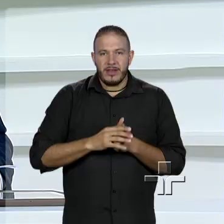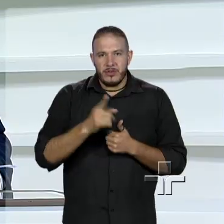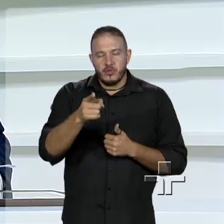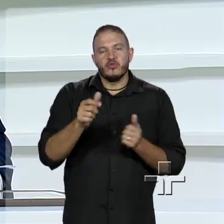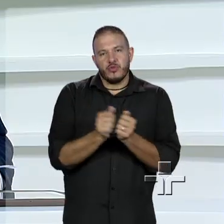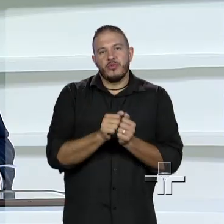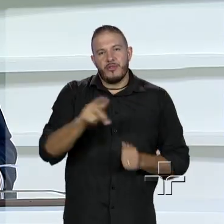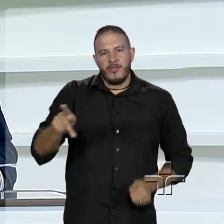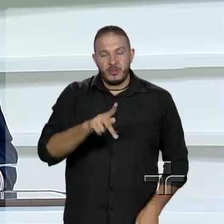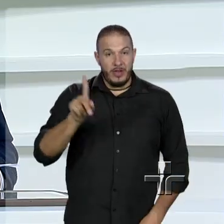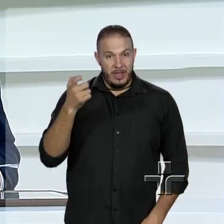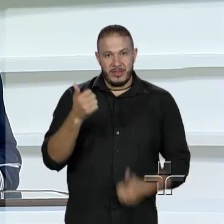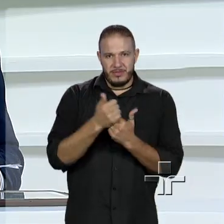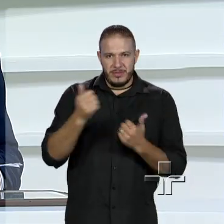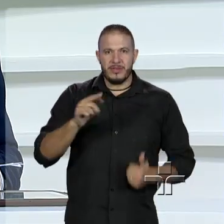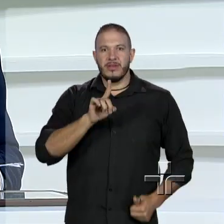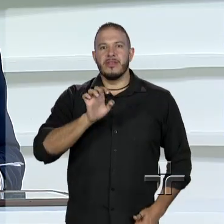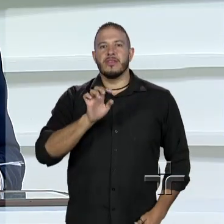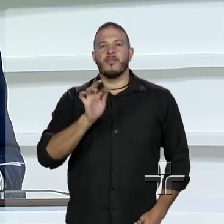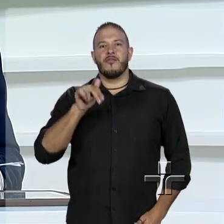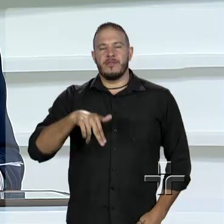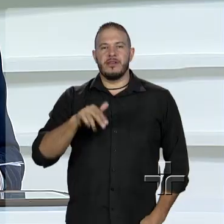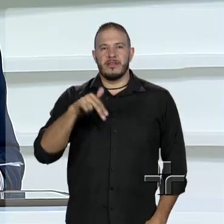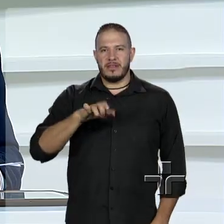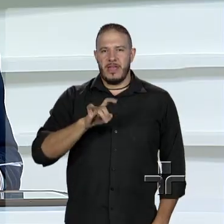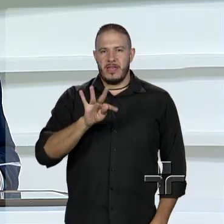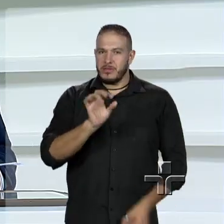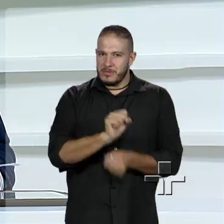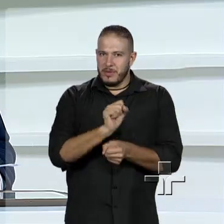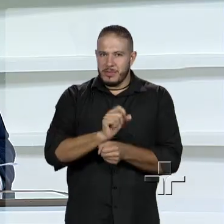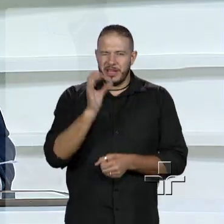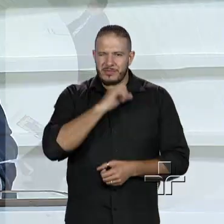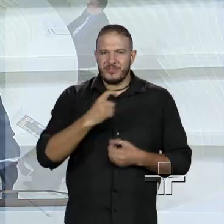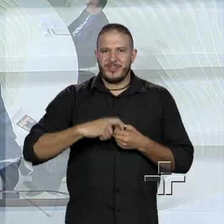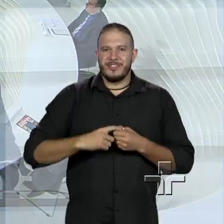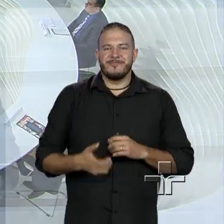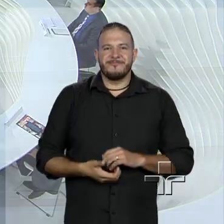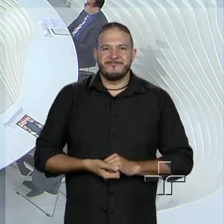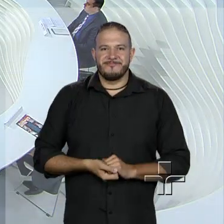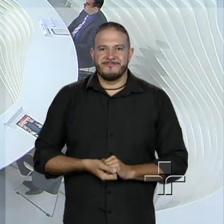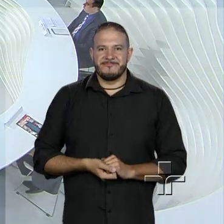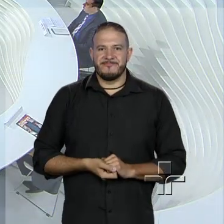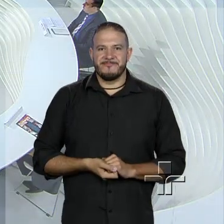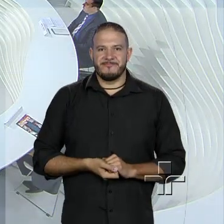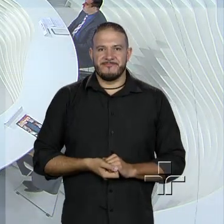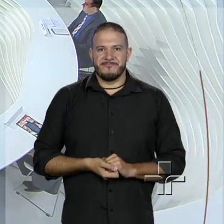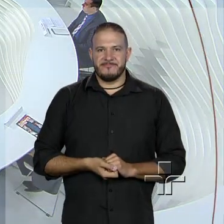professor e ex-ministro Delfim Neto. Fique aí, é só um instante.